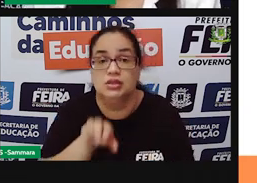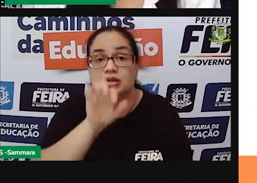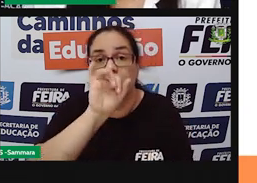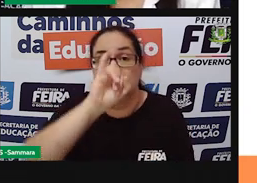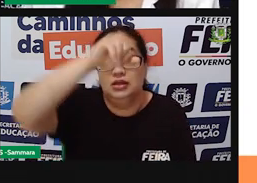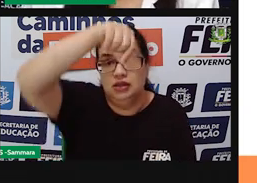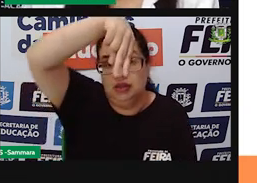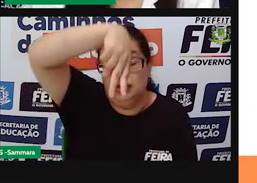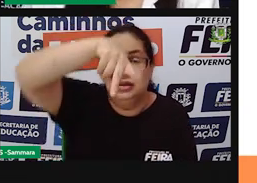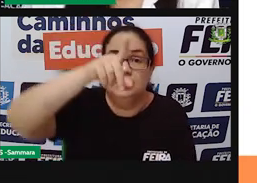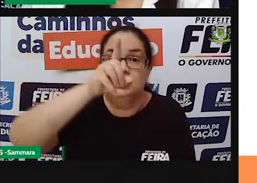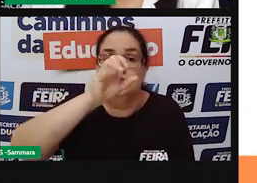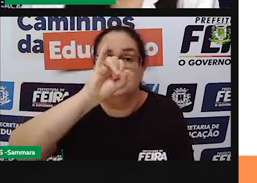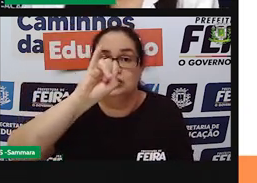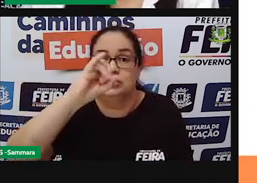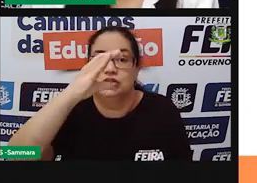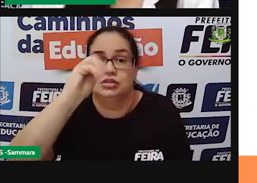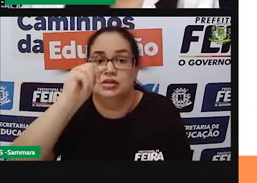indicativo.